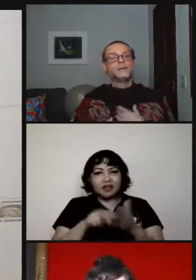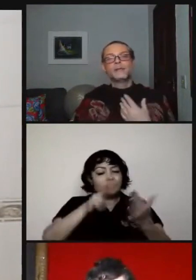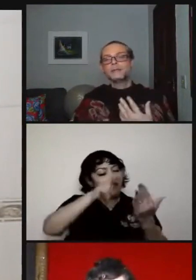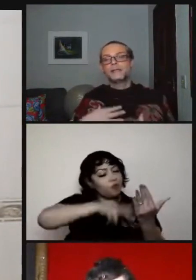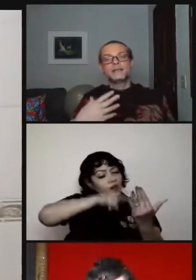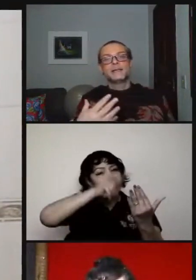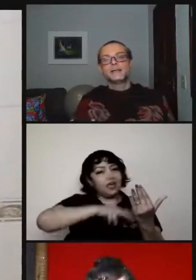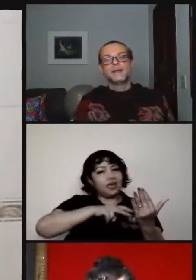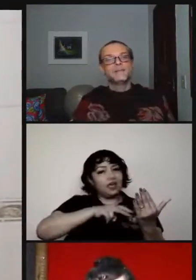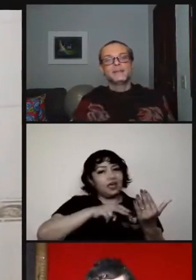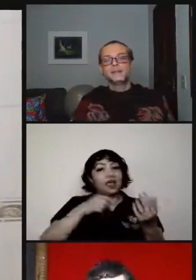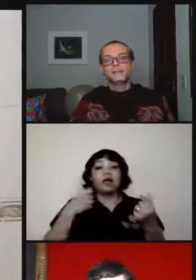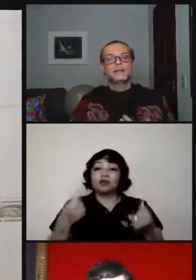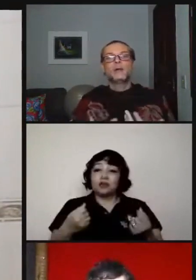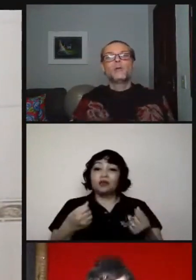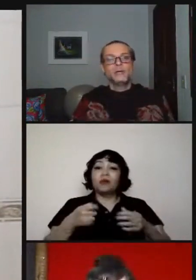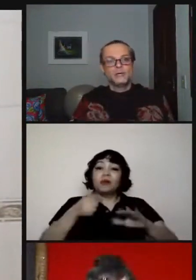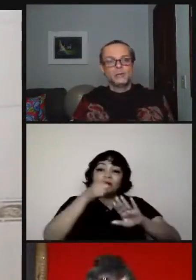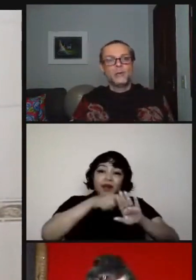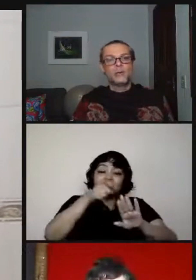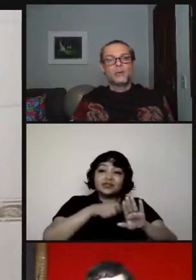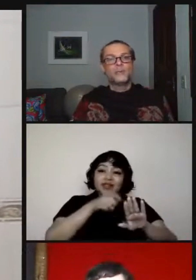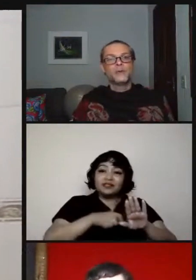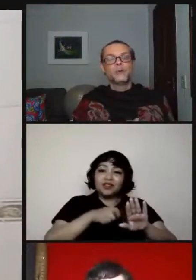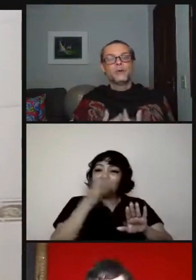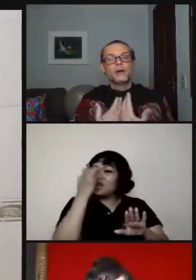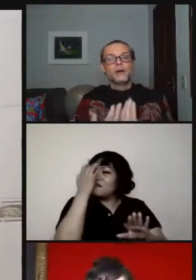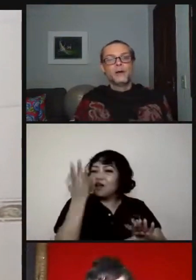o processo da escrita ele vai vir naturalmente, como